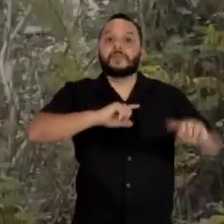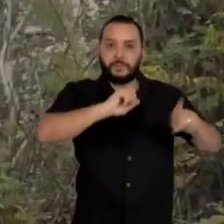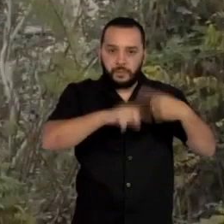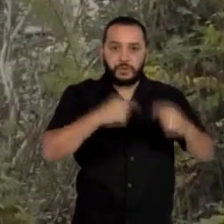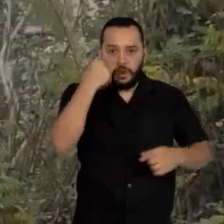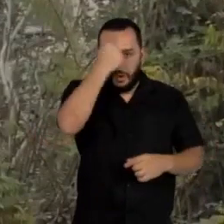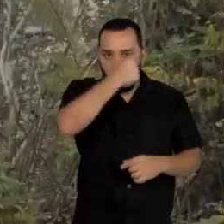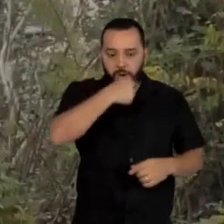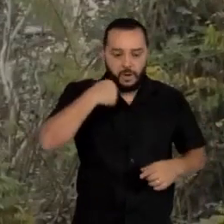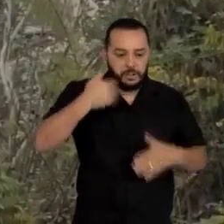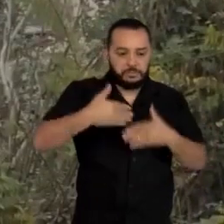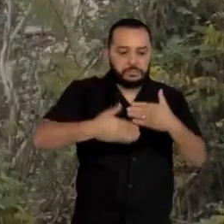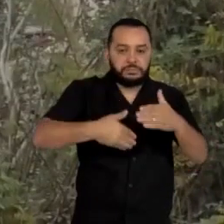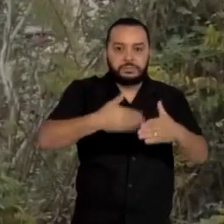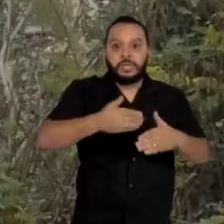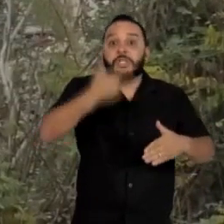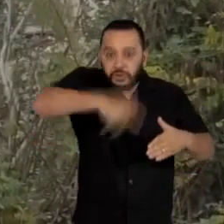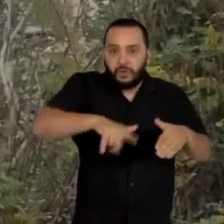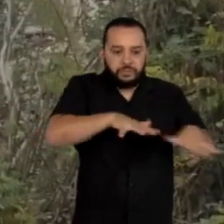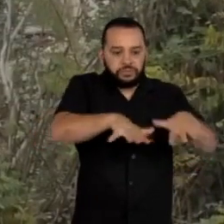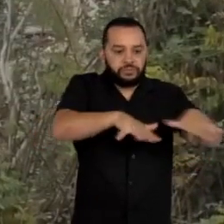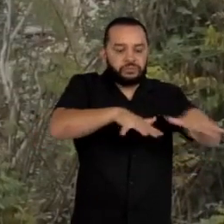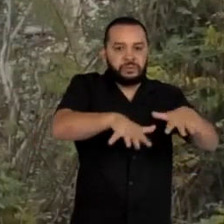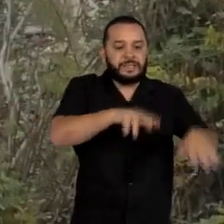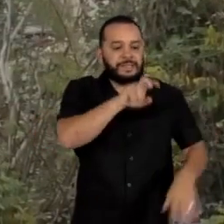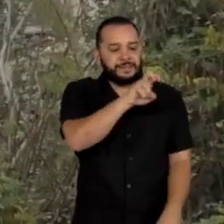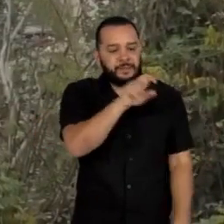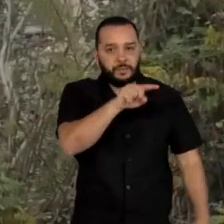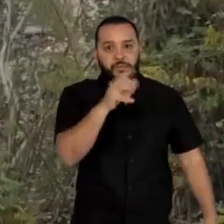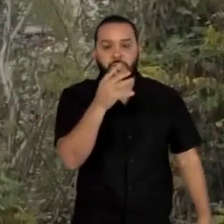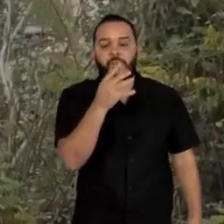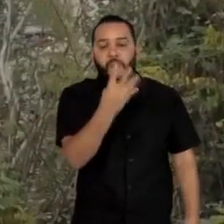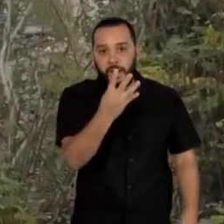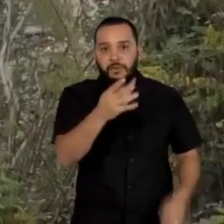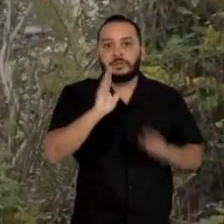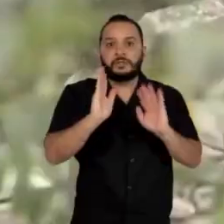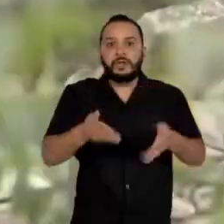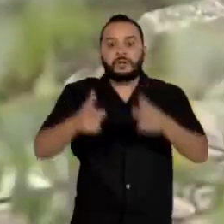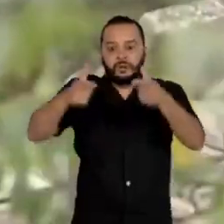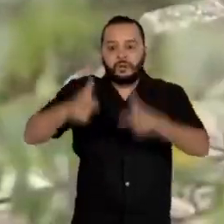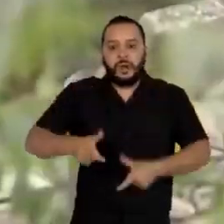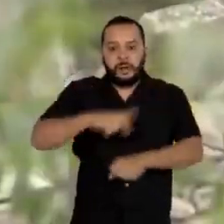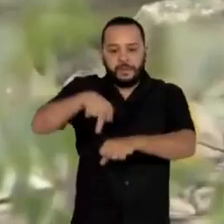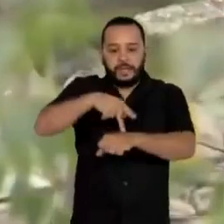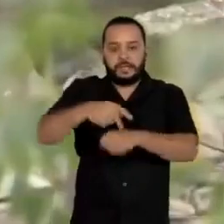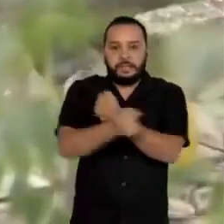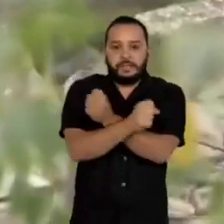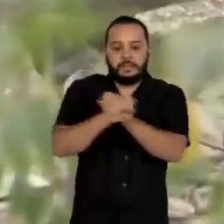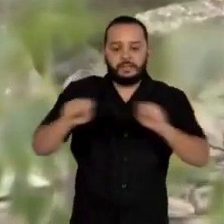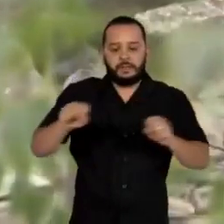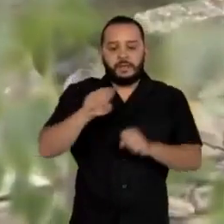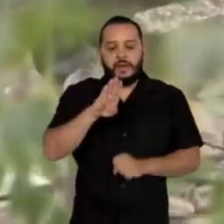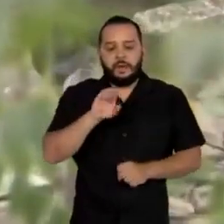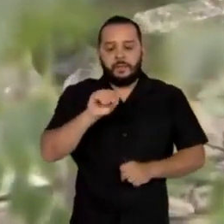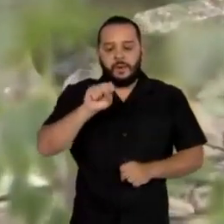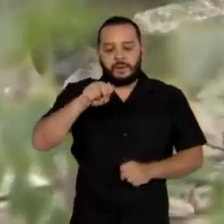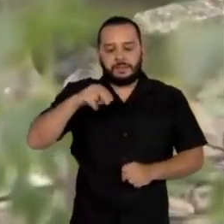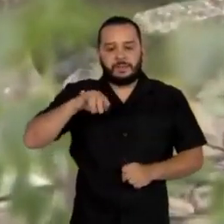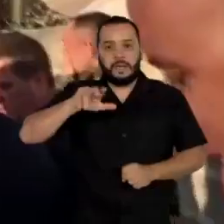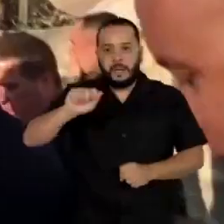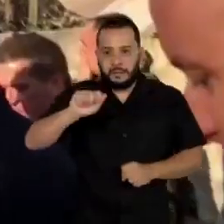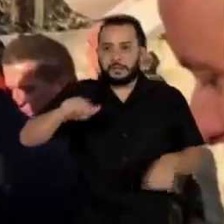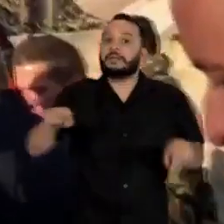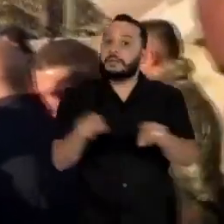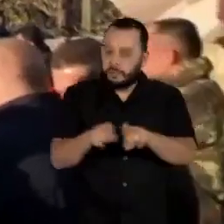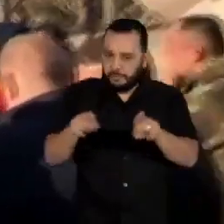de magnitude 5,4 foi sentido no sul da Bósnia, mas sem vítimas. E hoje pela manhã, outro